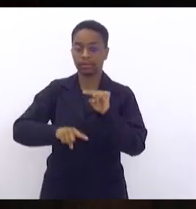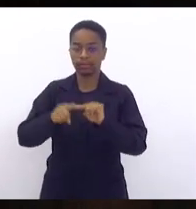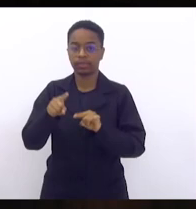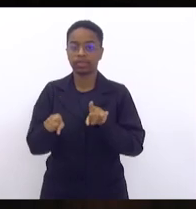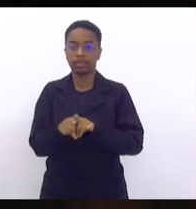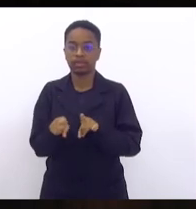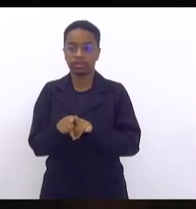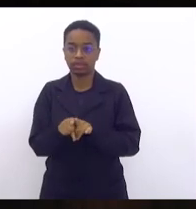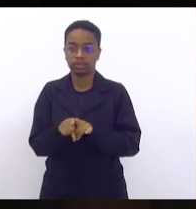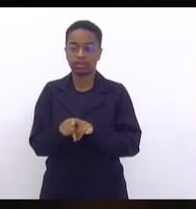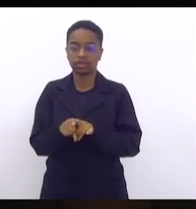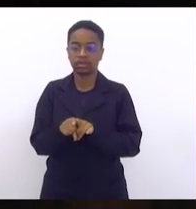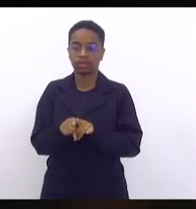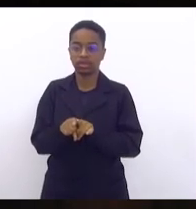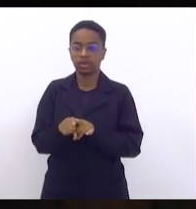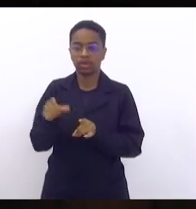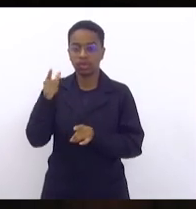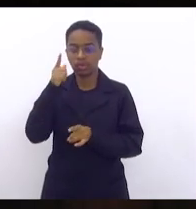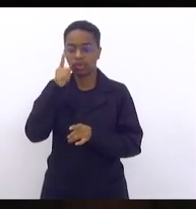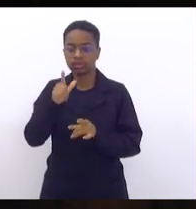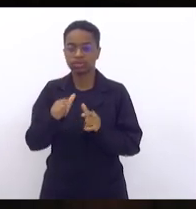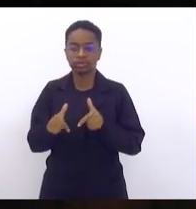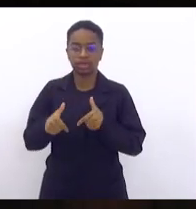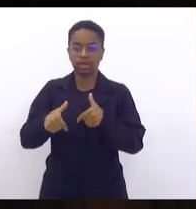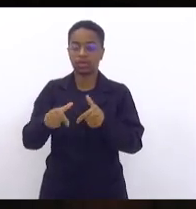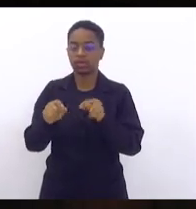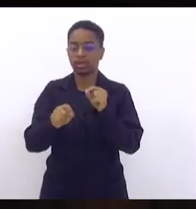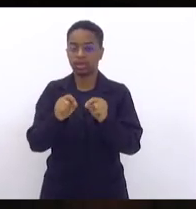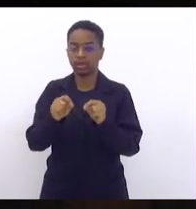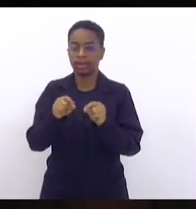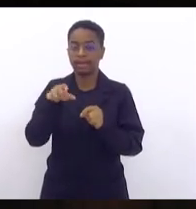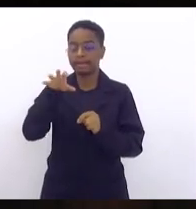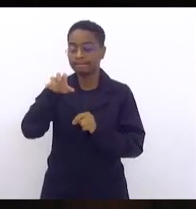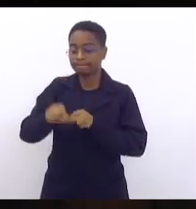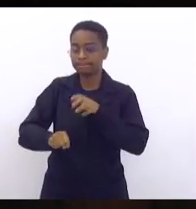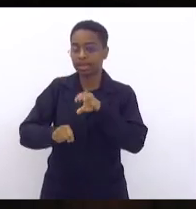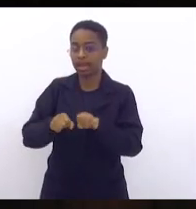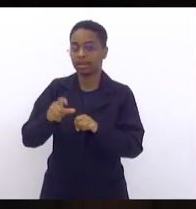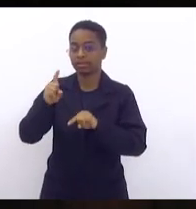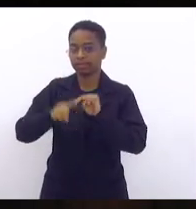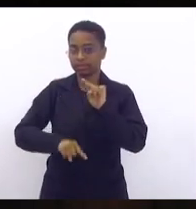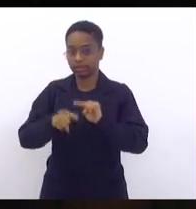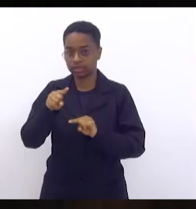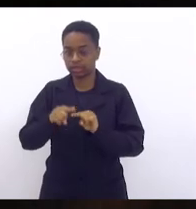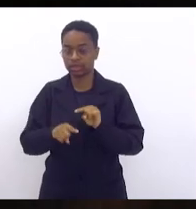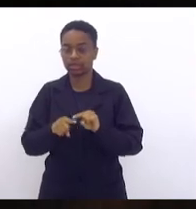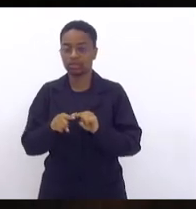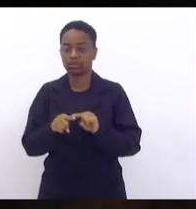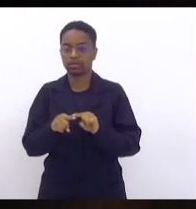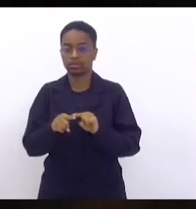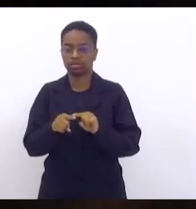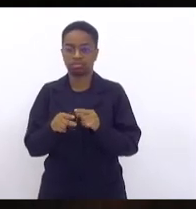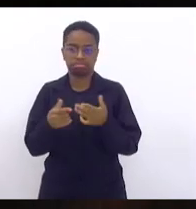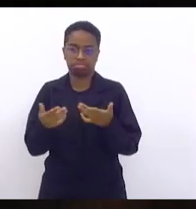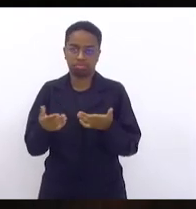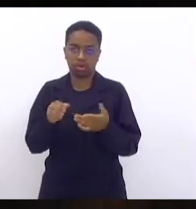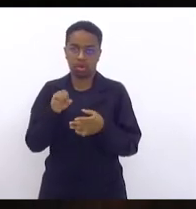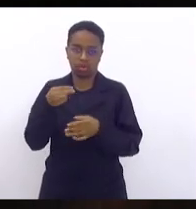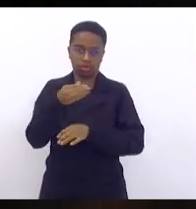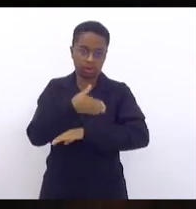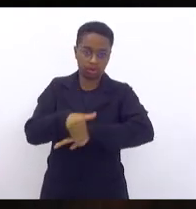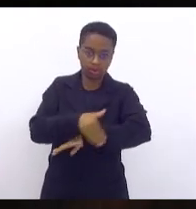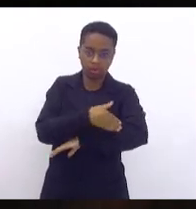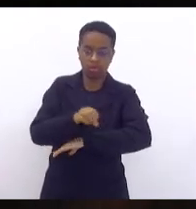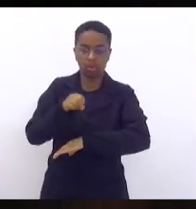cooperativas têm noção exatamente da captura desse material no seja nas ruas